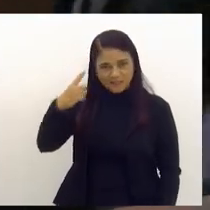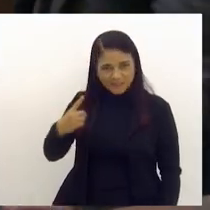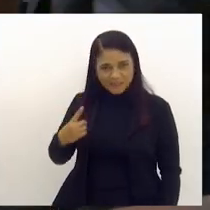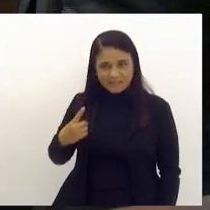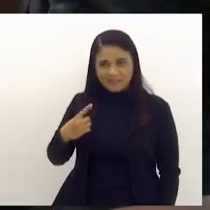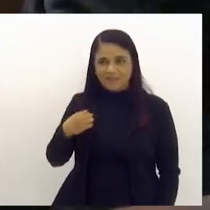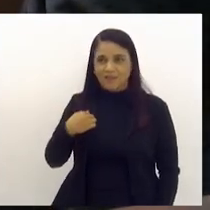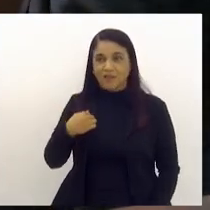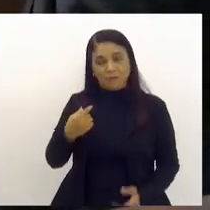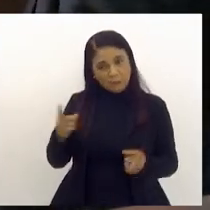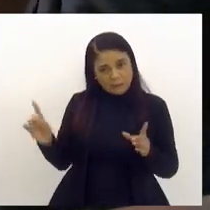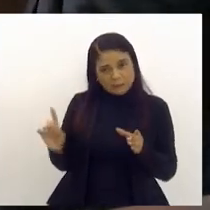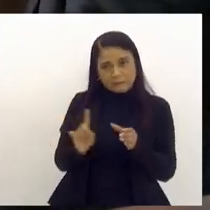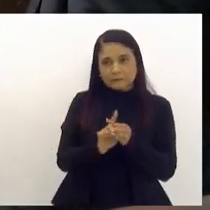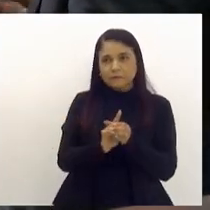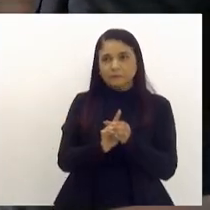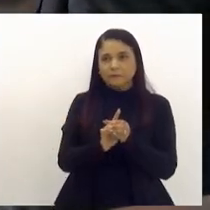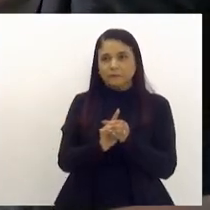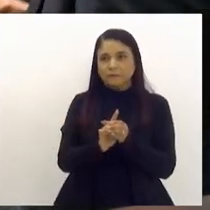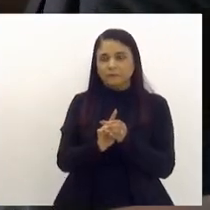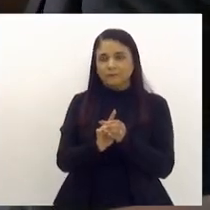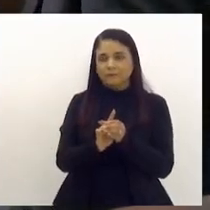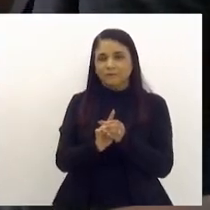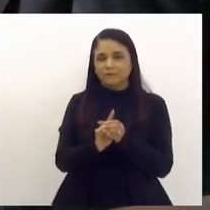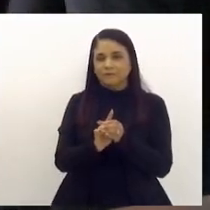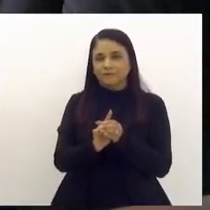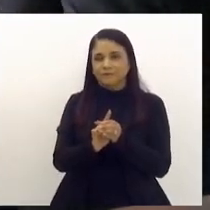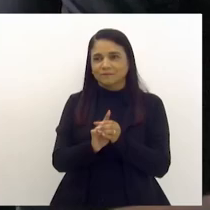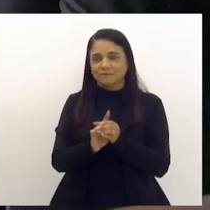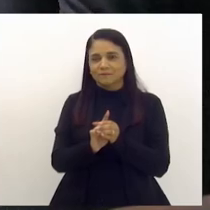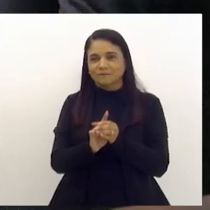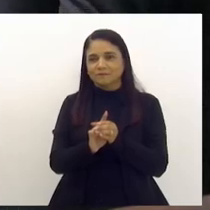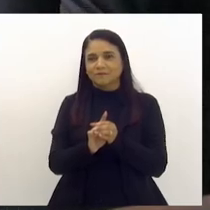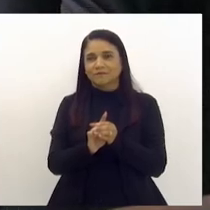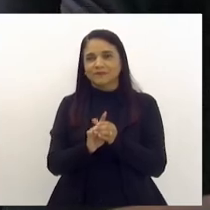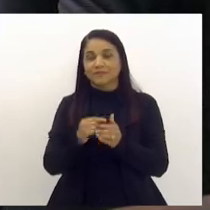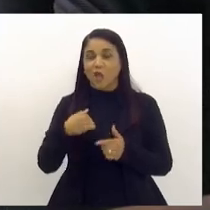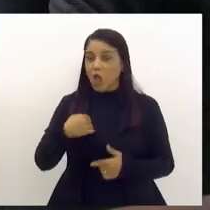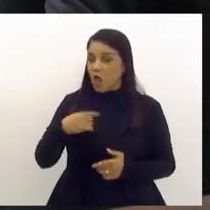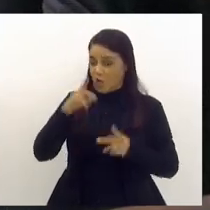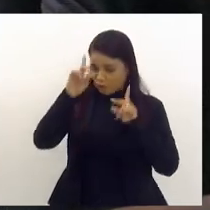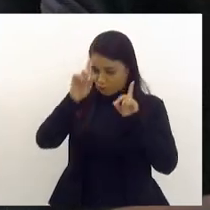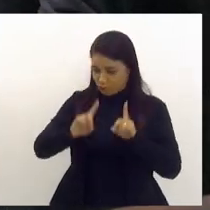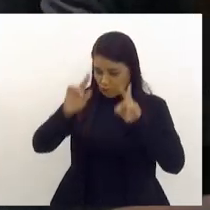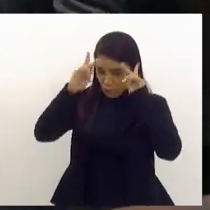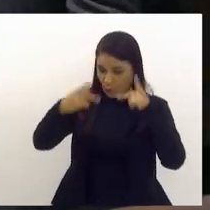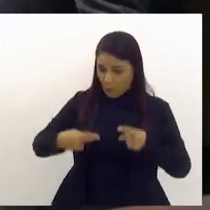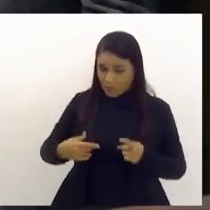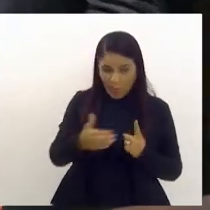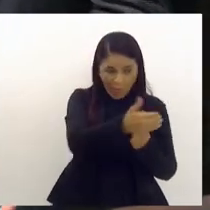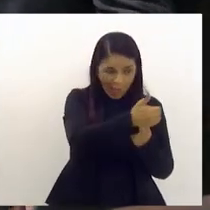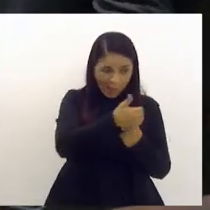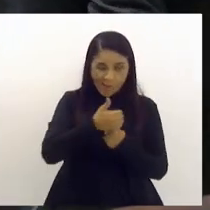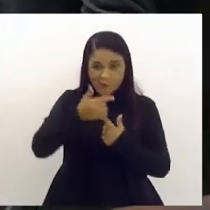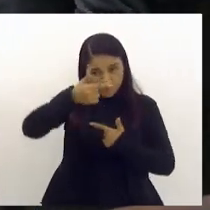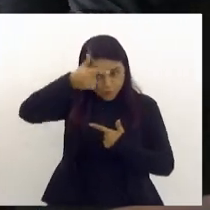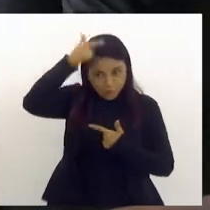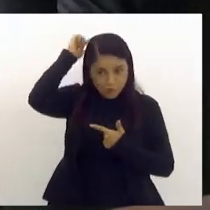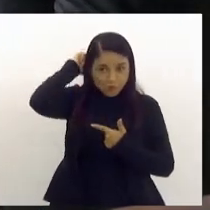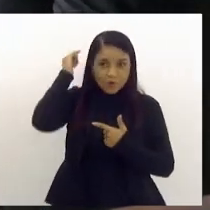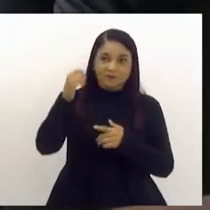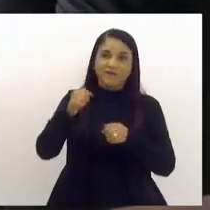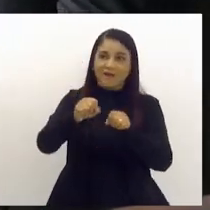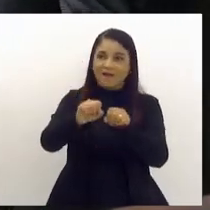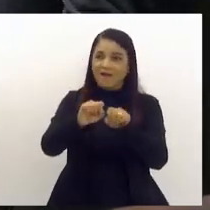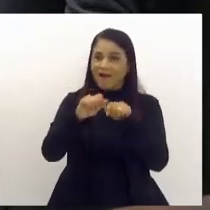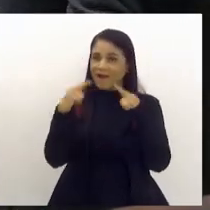ser incluso também. Aqui, eu preciso queria ser... Queria dizer que a Comissão de Direitos Humanos é a que mais acolhe os carecas da Alerj. Não